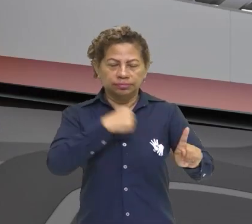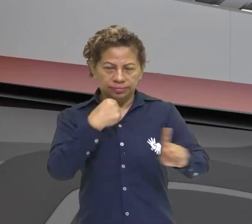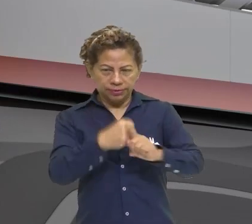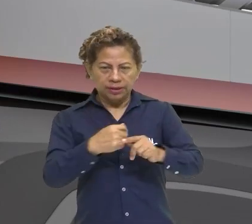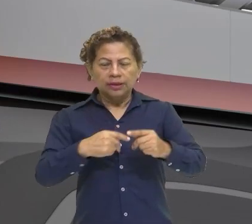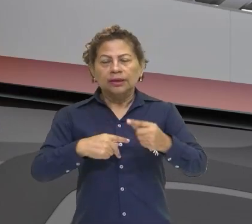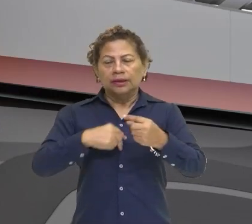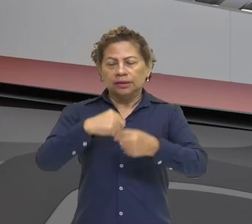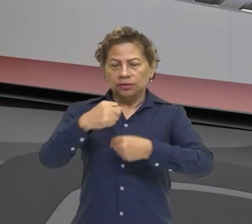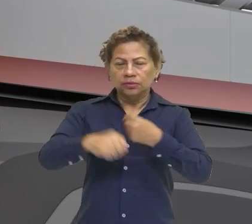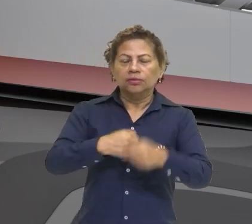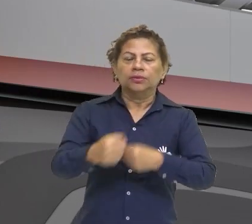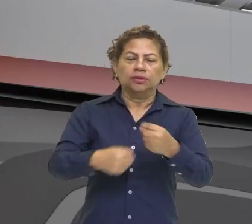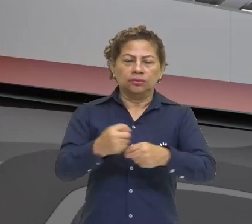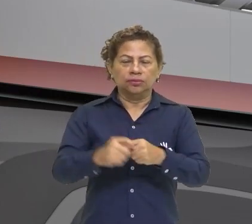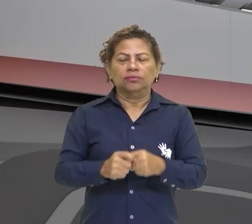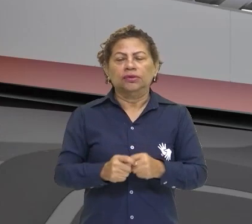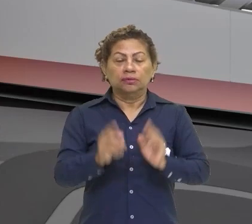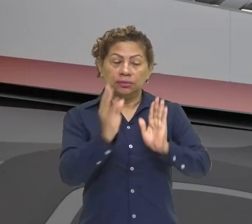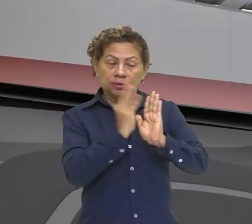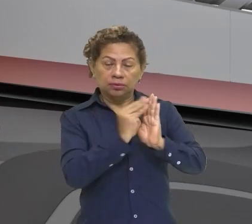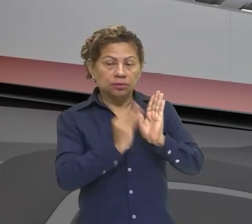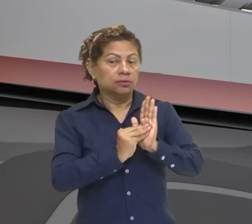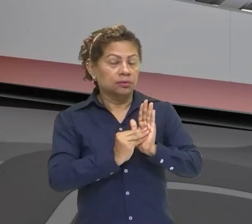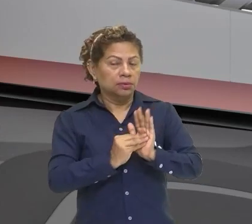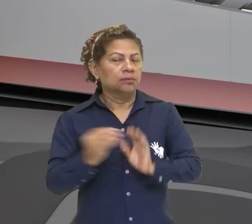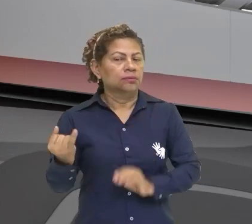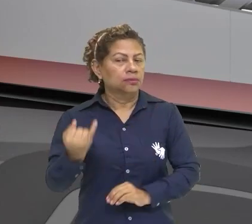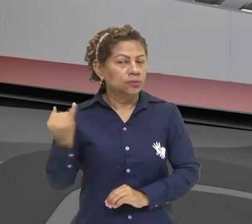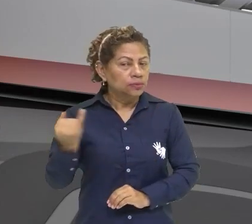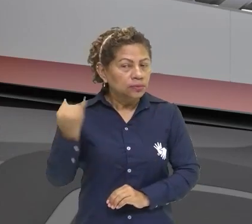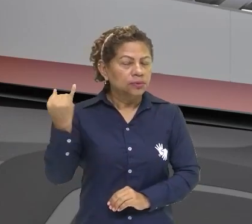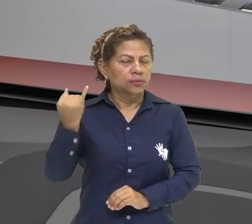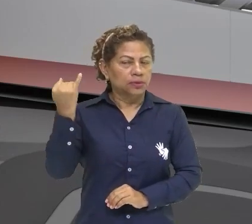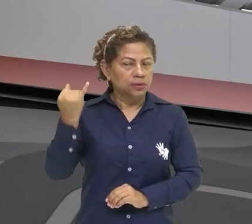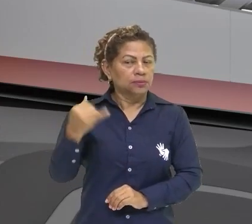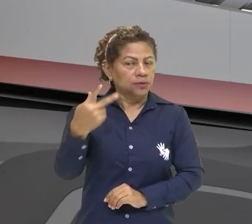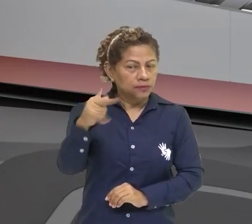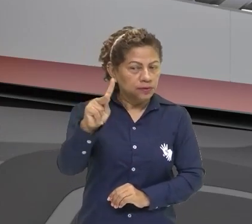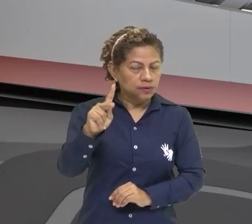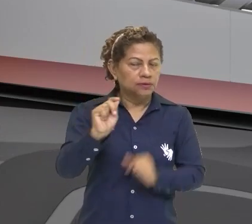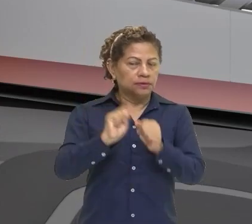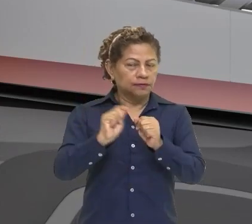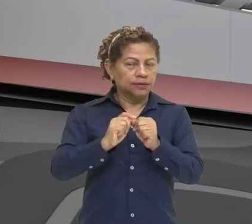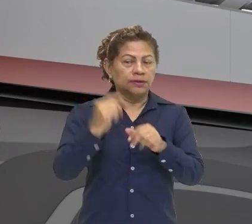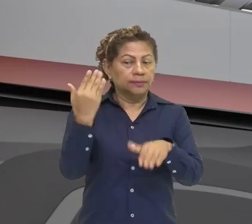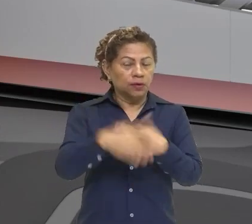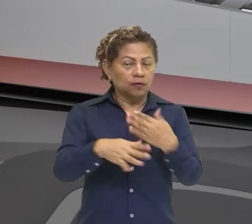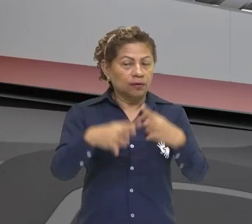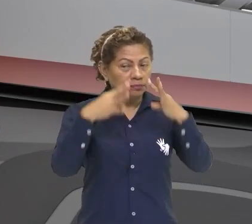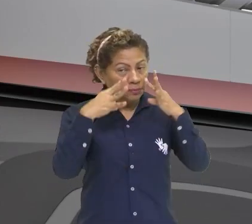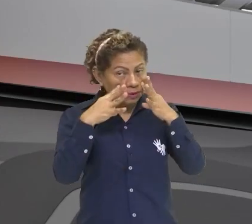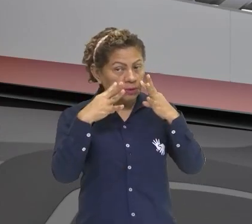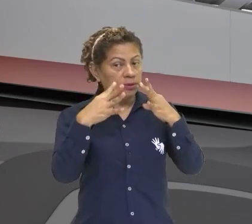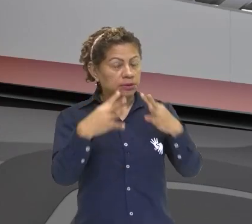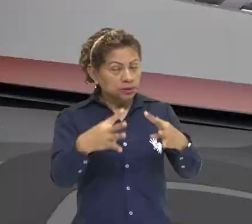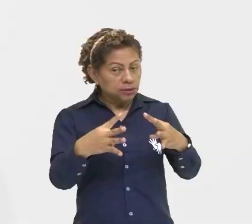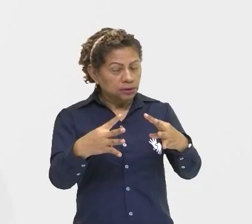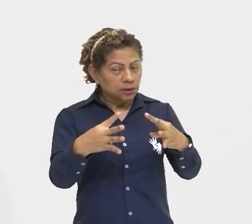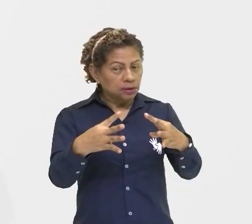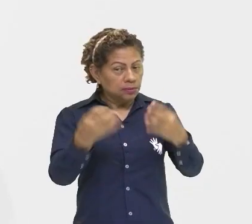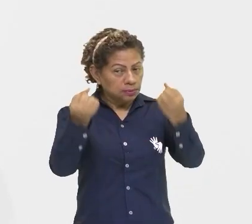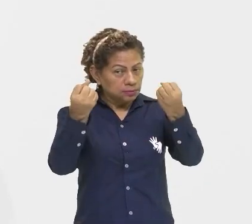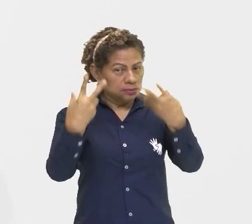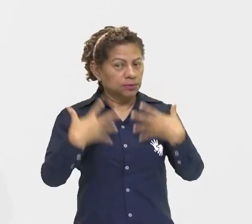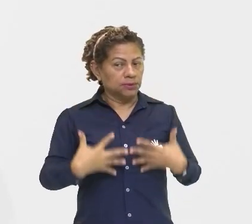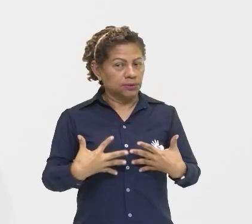socioeconômicos. Esse conteúdo é muito importante para a prova de vocês, tá certo? Então fique atento e vamos lá.